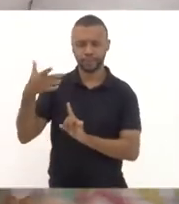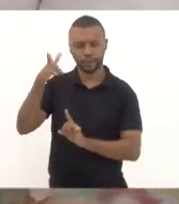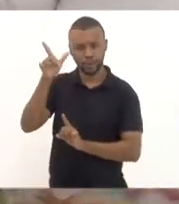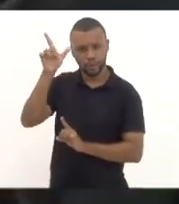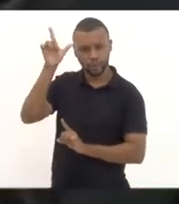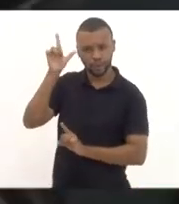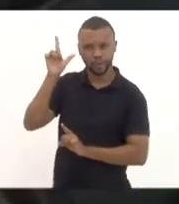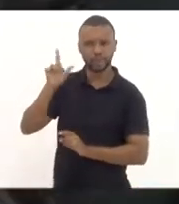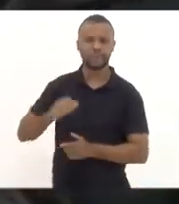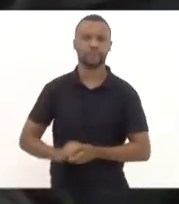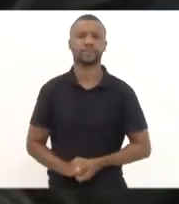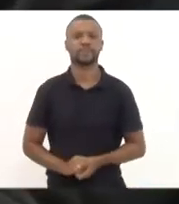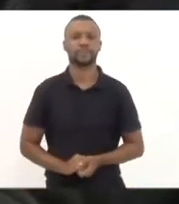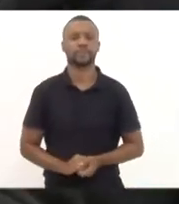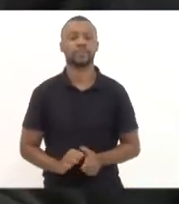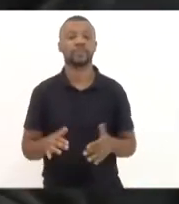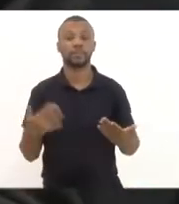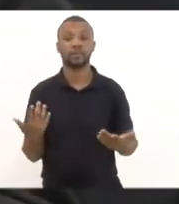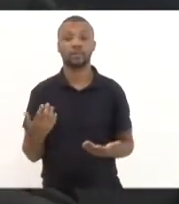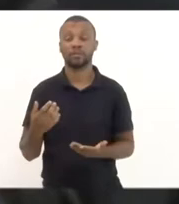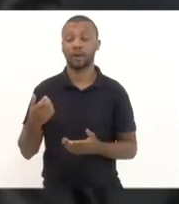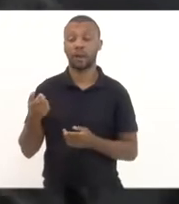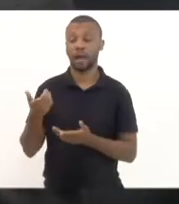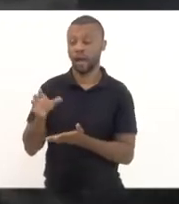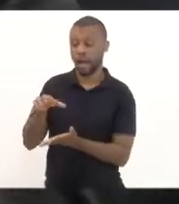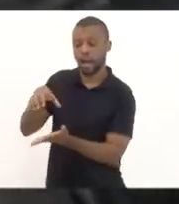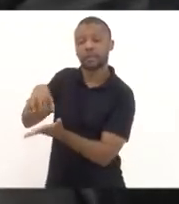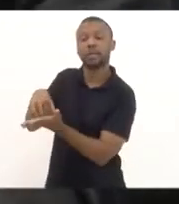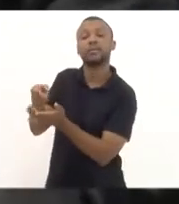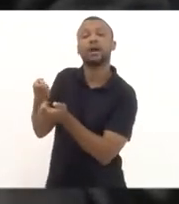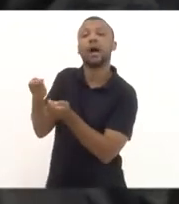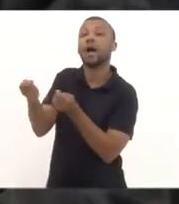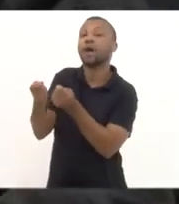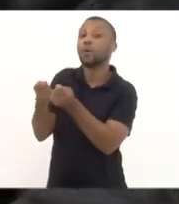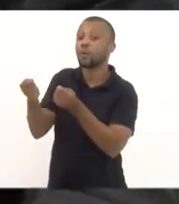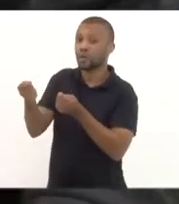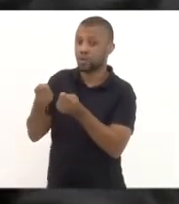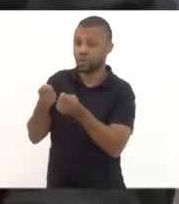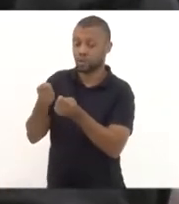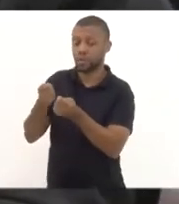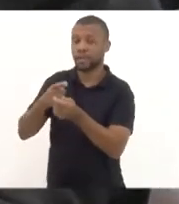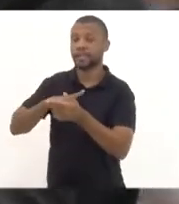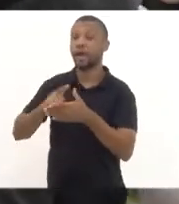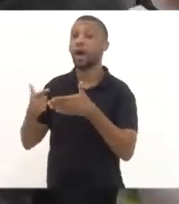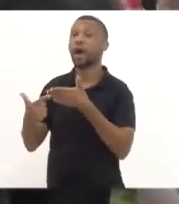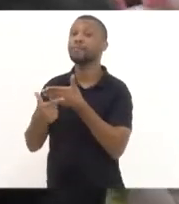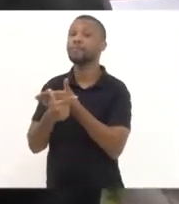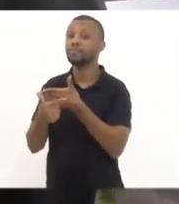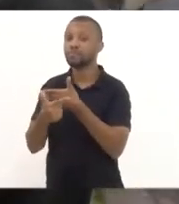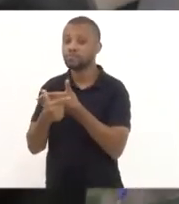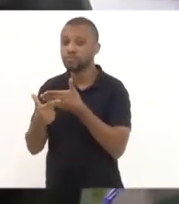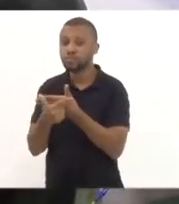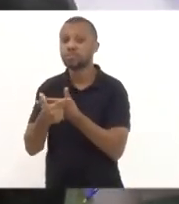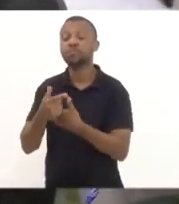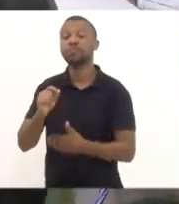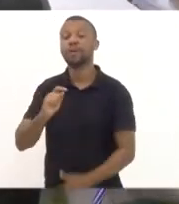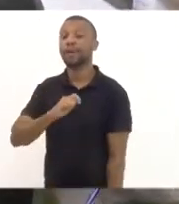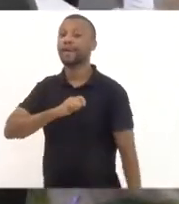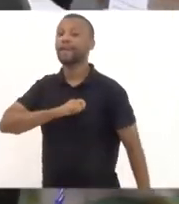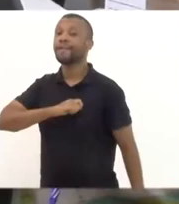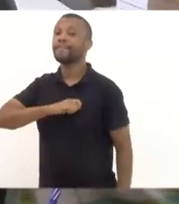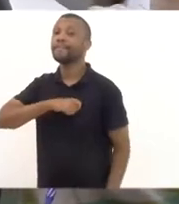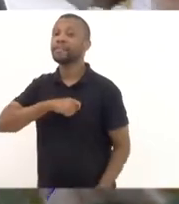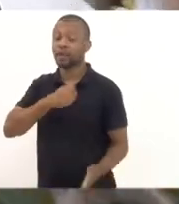seguinte a agência reguladora ela tem uma função de ser fiscal do